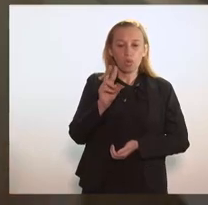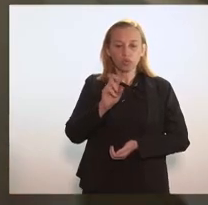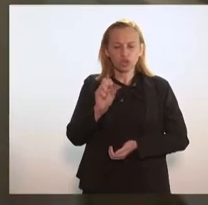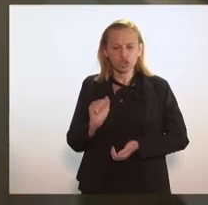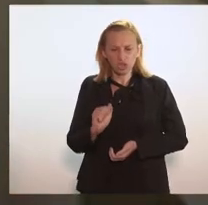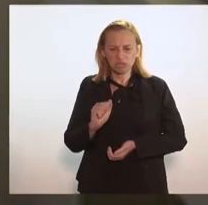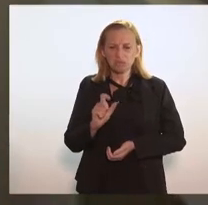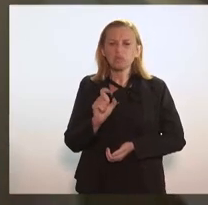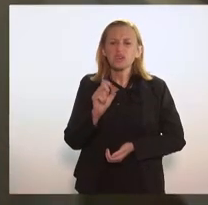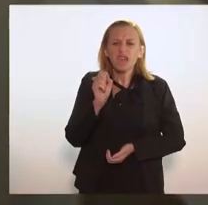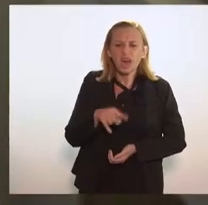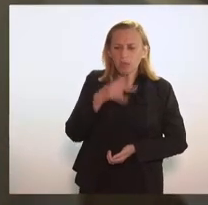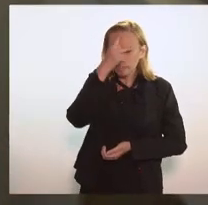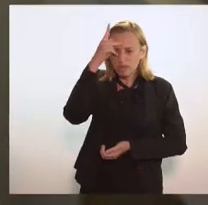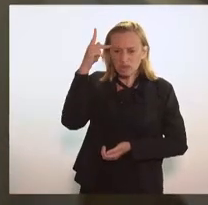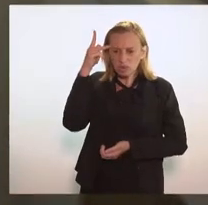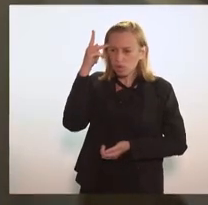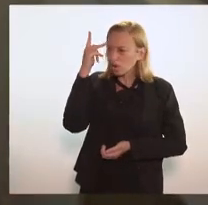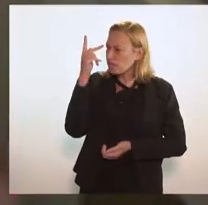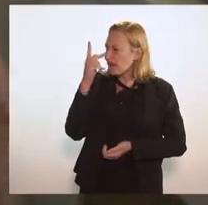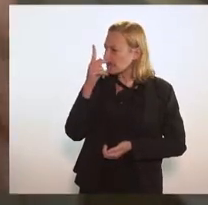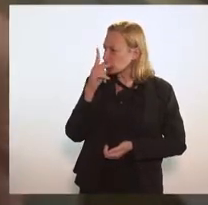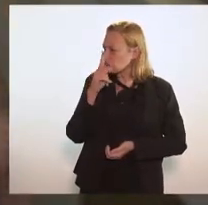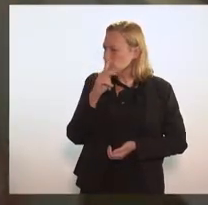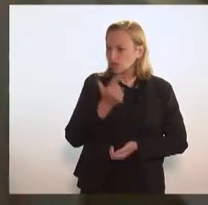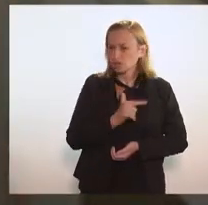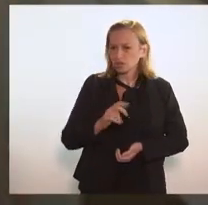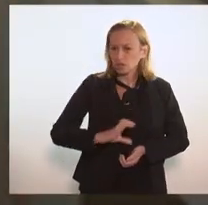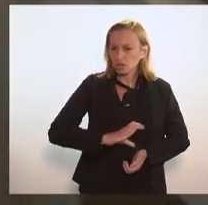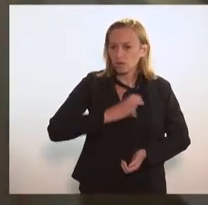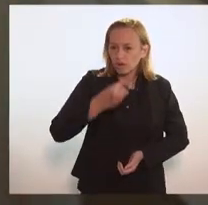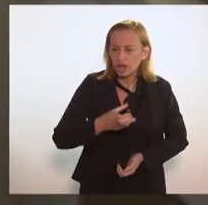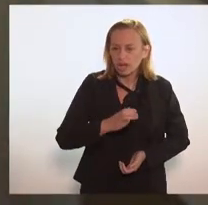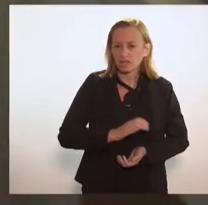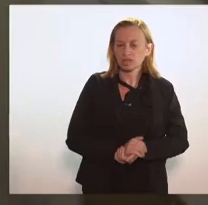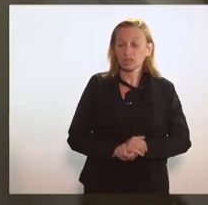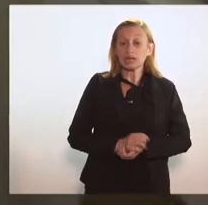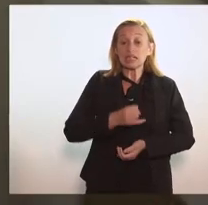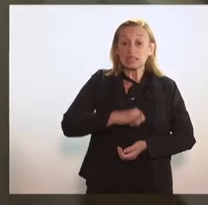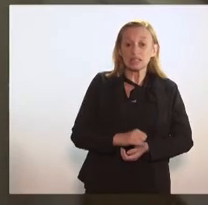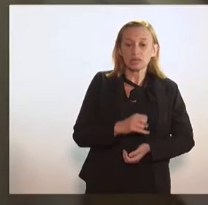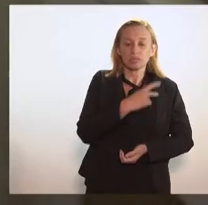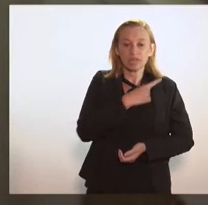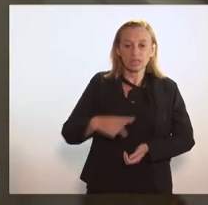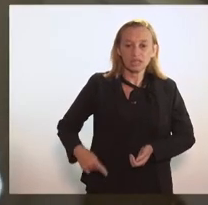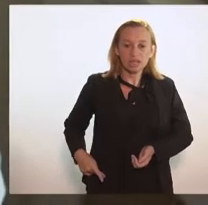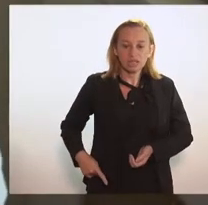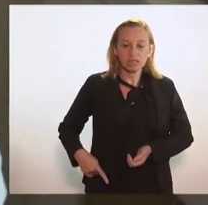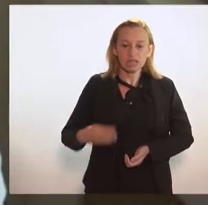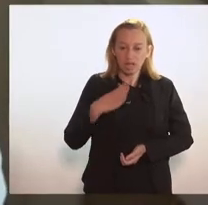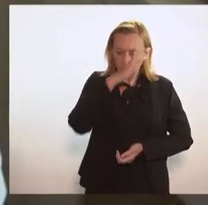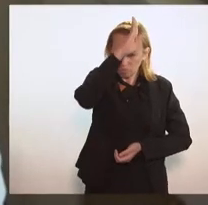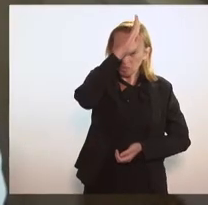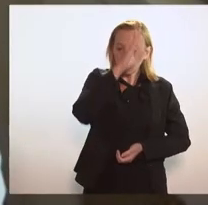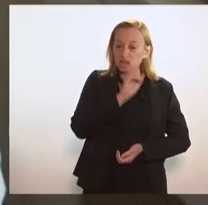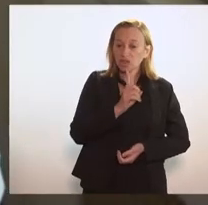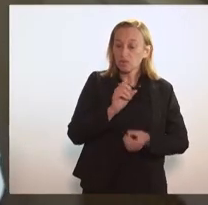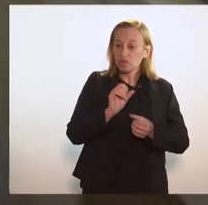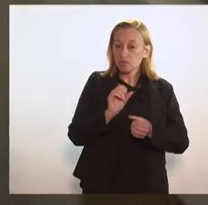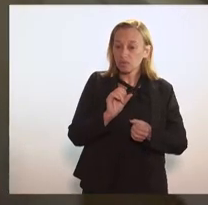e tá porque eu que sou o povo se o Presidente da República faz isso quero também não posso